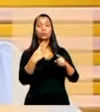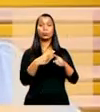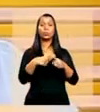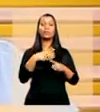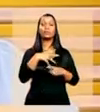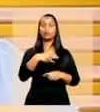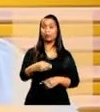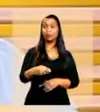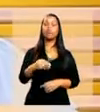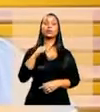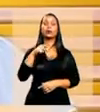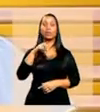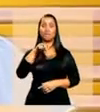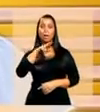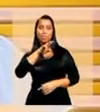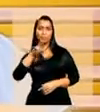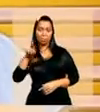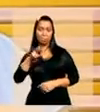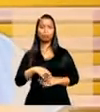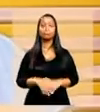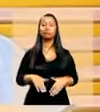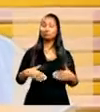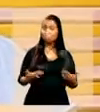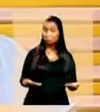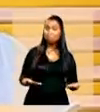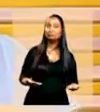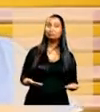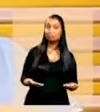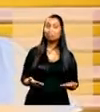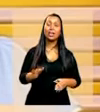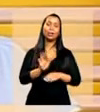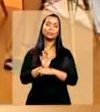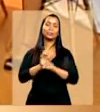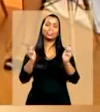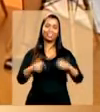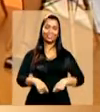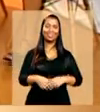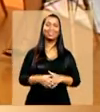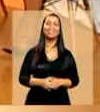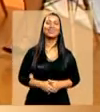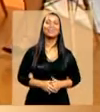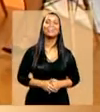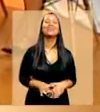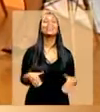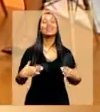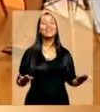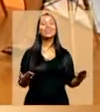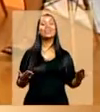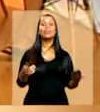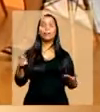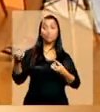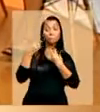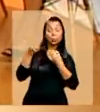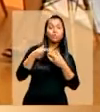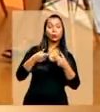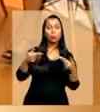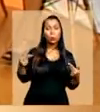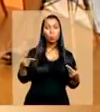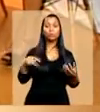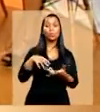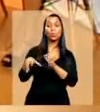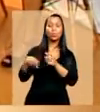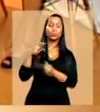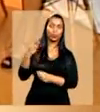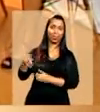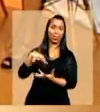0,70%, porque você tem um filho que é gamer. Então já ajuda. Já ajudou um pouco. Então ele me ensina muita coisa